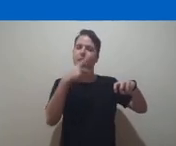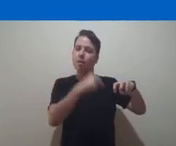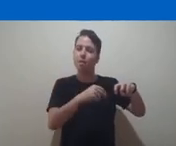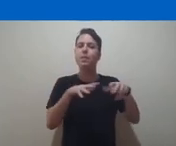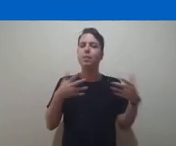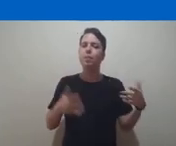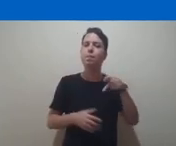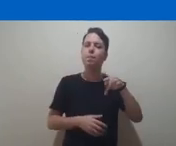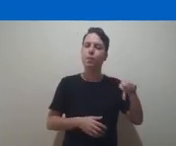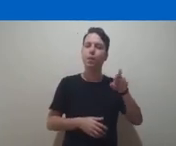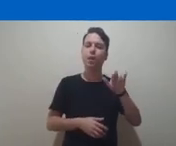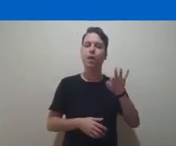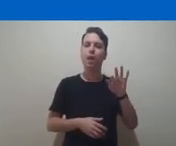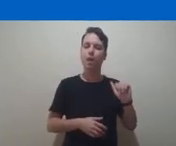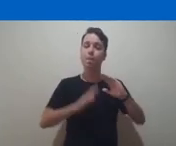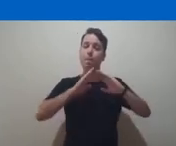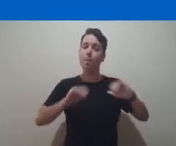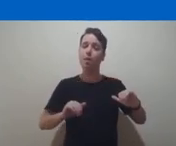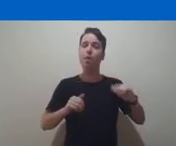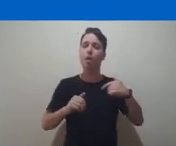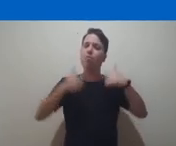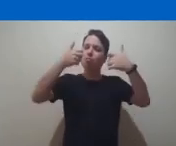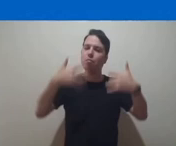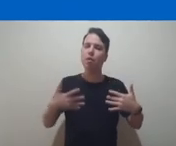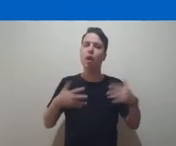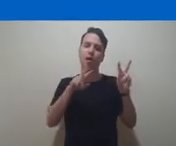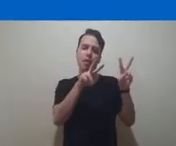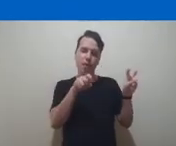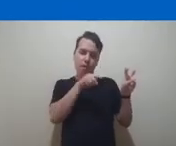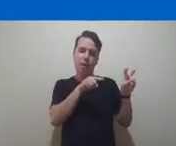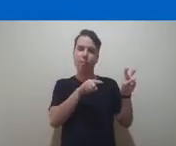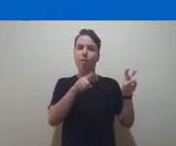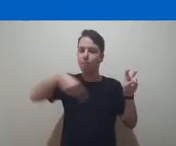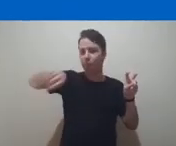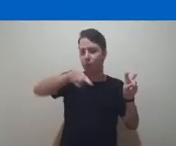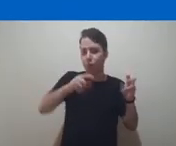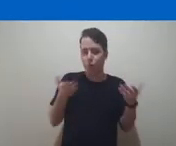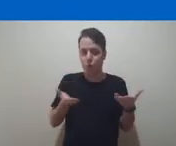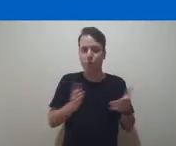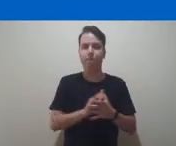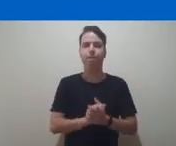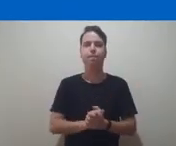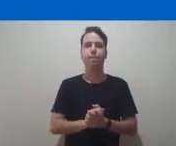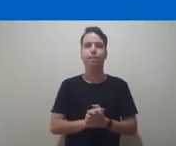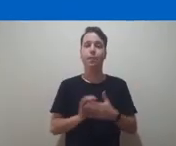tratos aos animais. Então, a professora Rita me pediu para falar um pouquinho sobre esse assunto para vocês